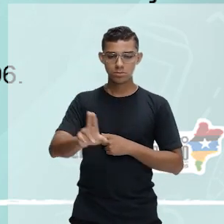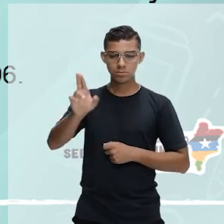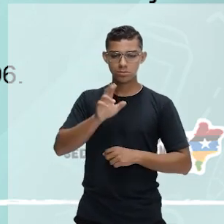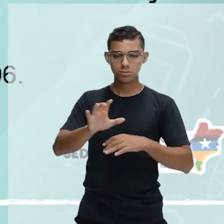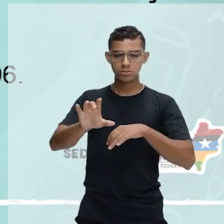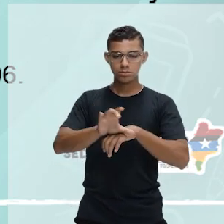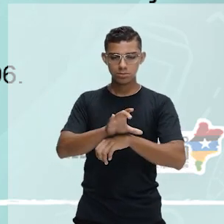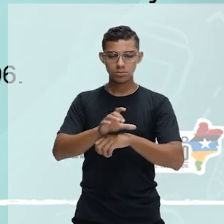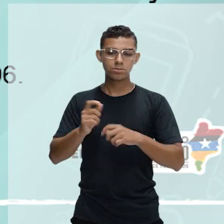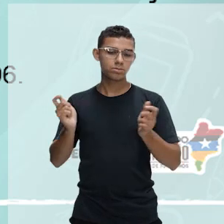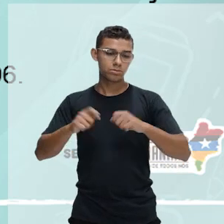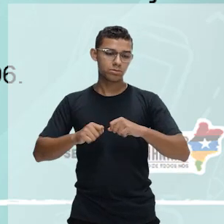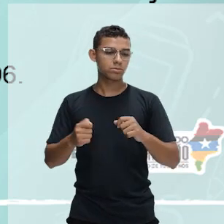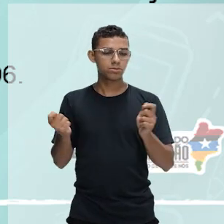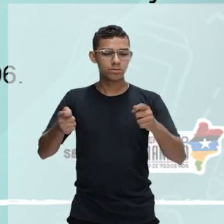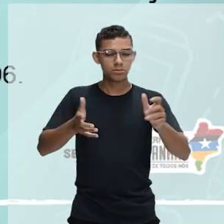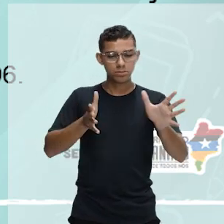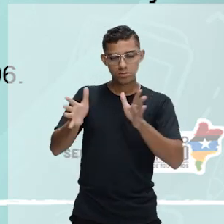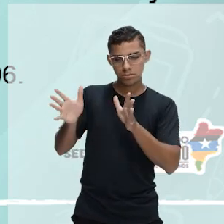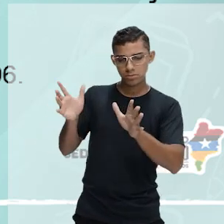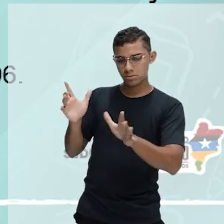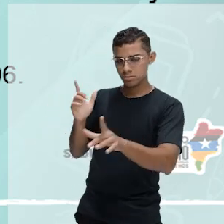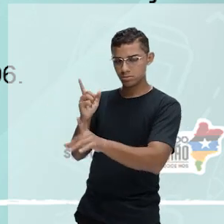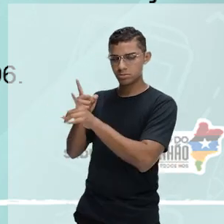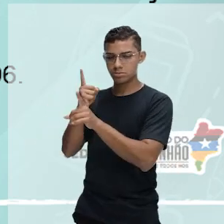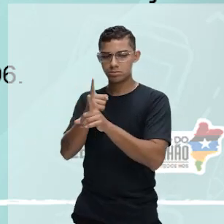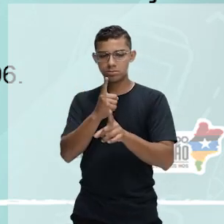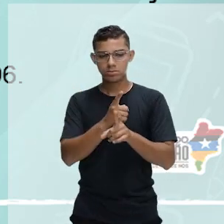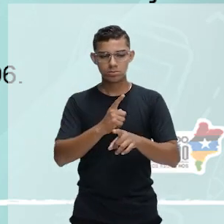mais necessário buscar fontes alternativas